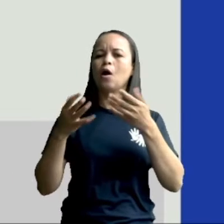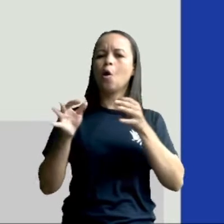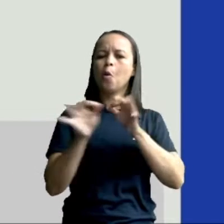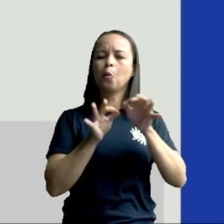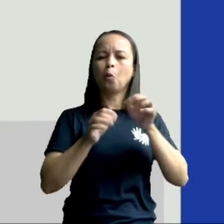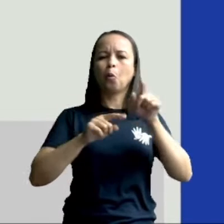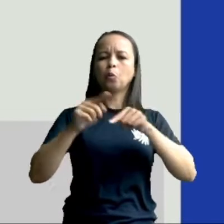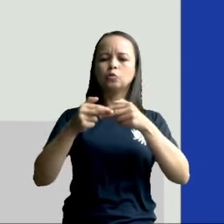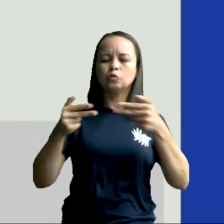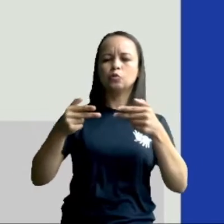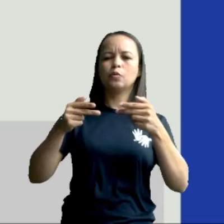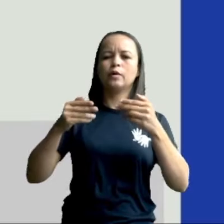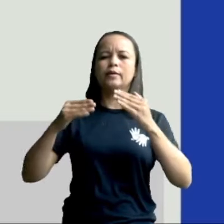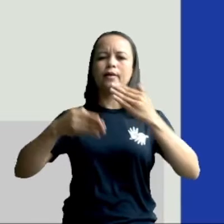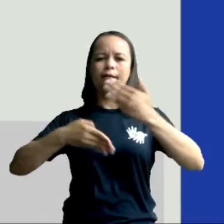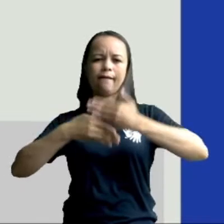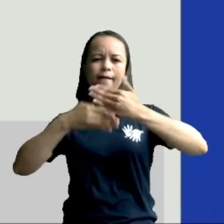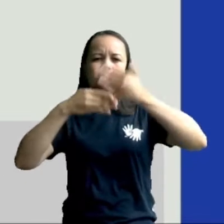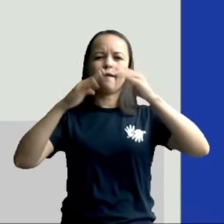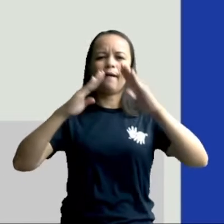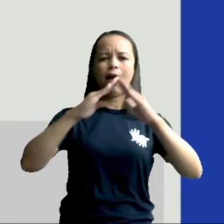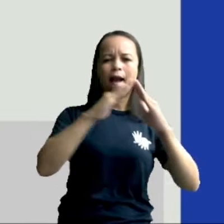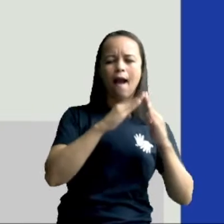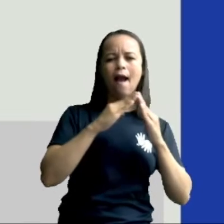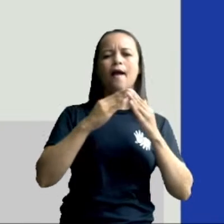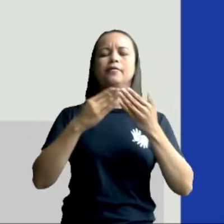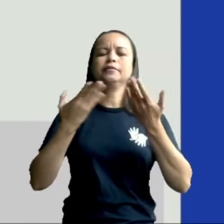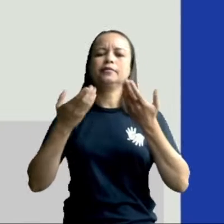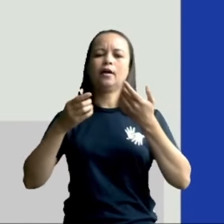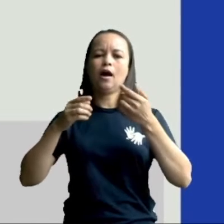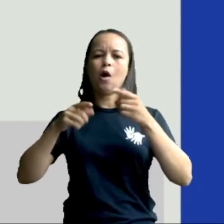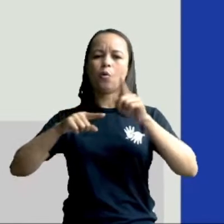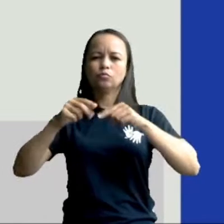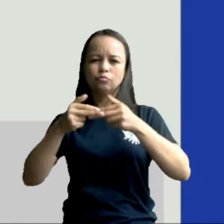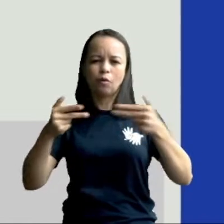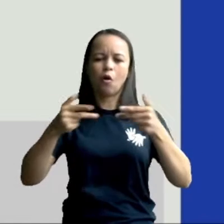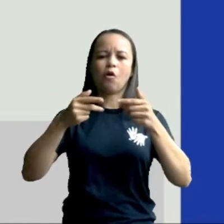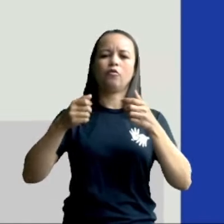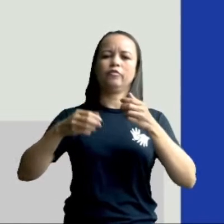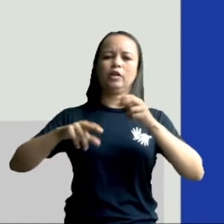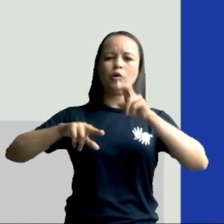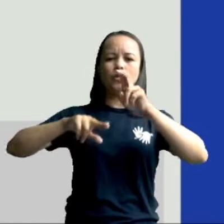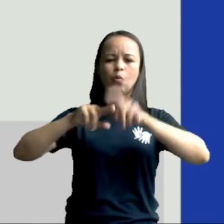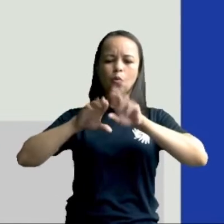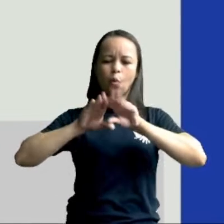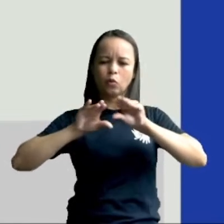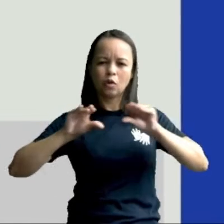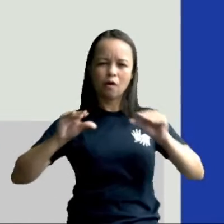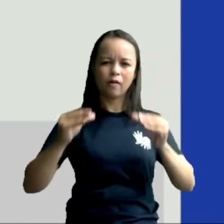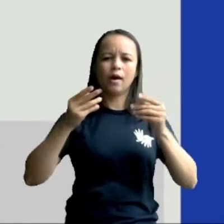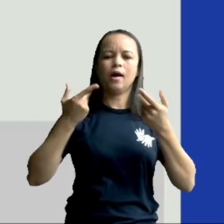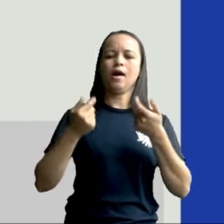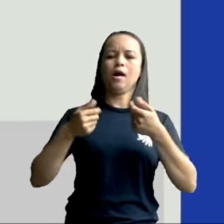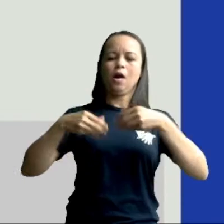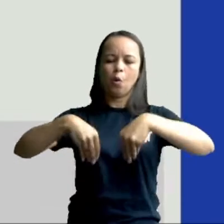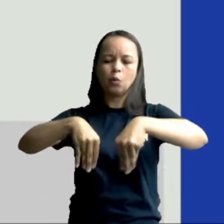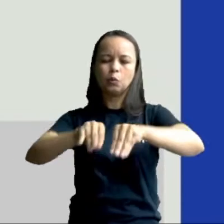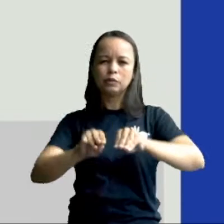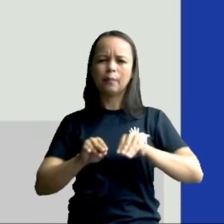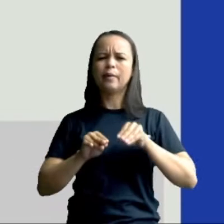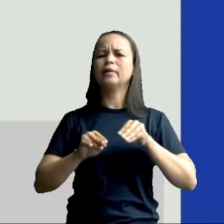móveis, construir essa casa, fazer esse sofá, esse tapete? Ele utilizou